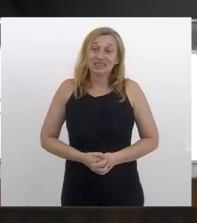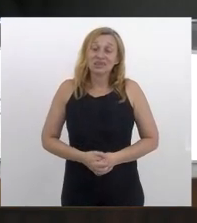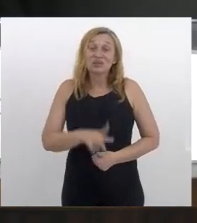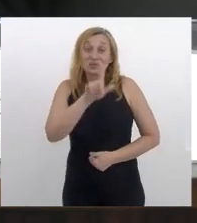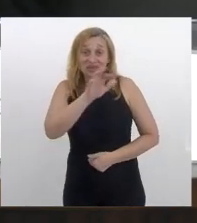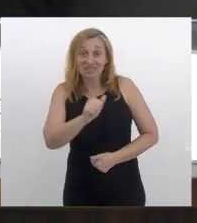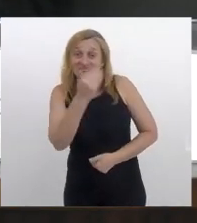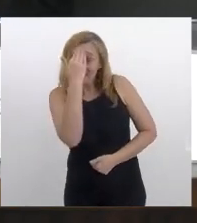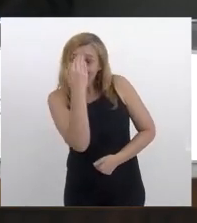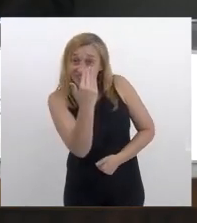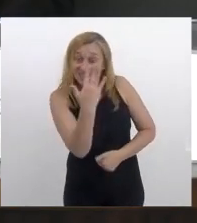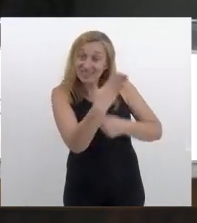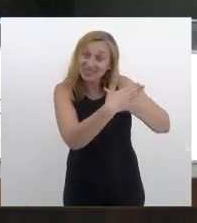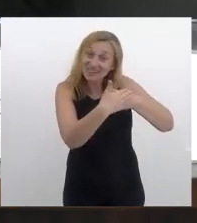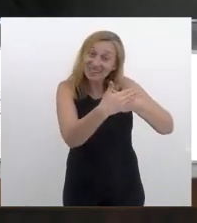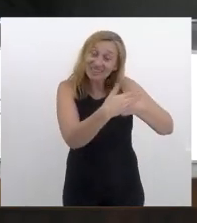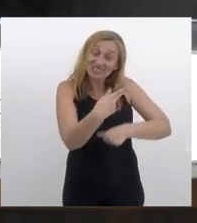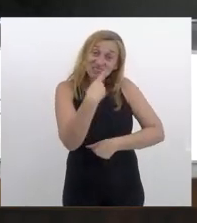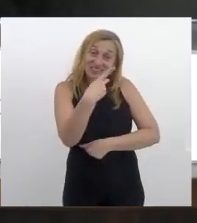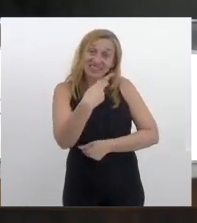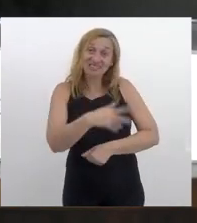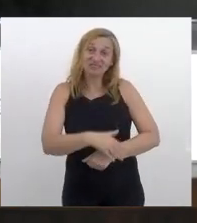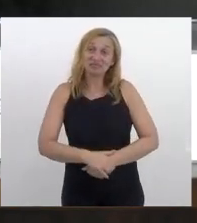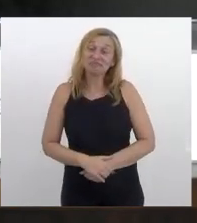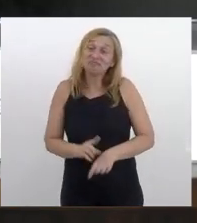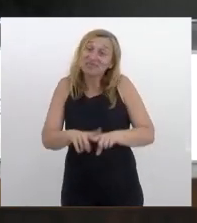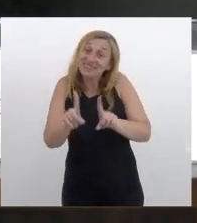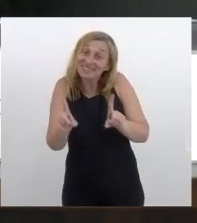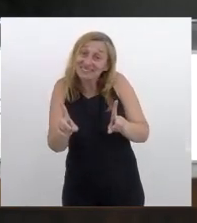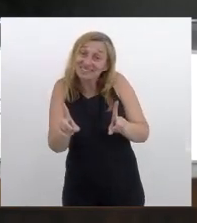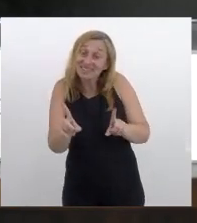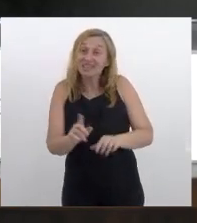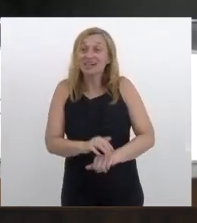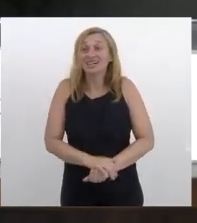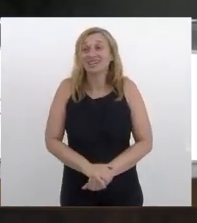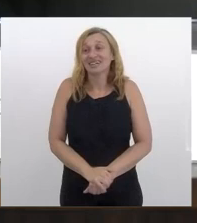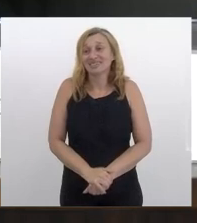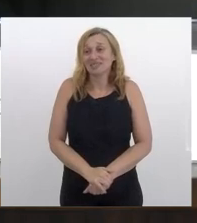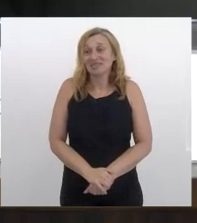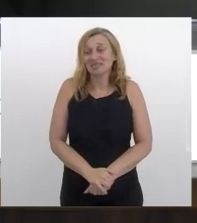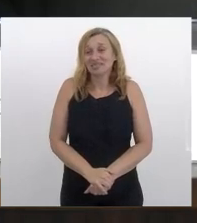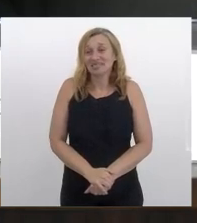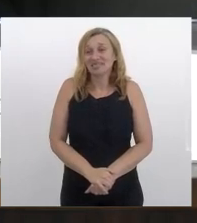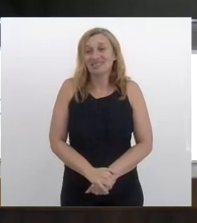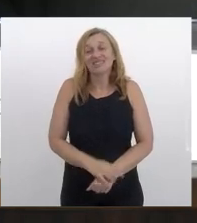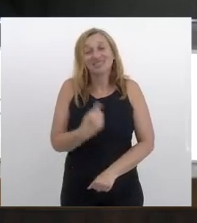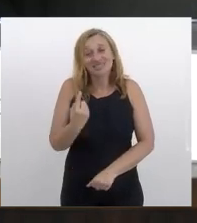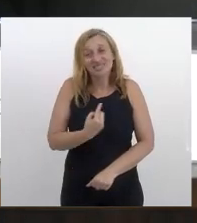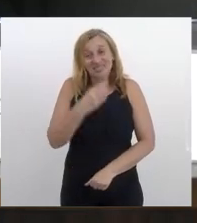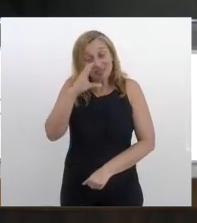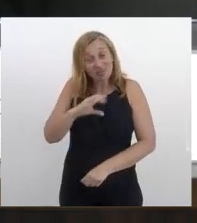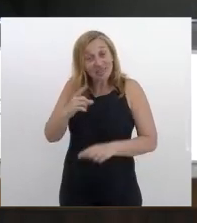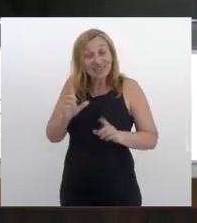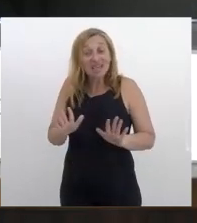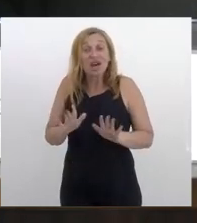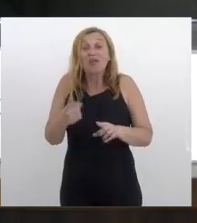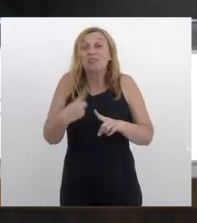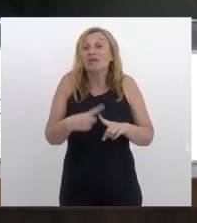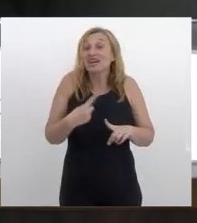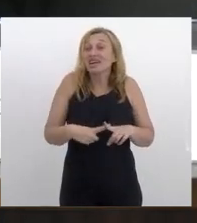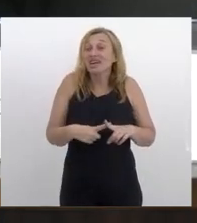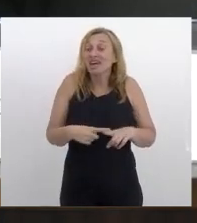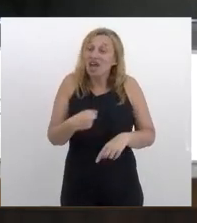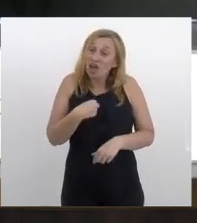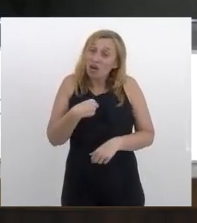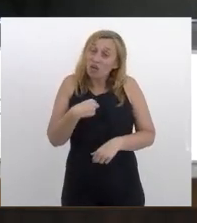Luzia, agradecer o carinho das palavras, mas a gente se comporta assim, porque